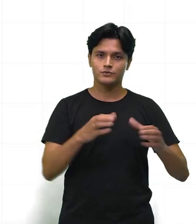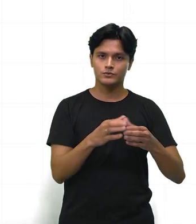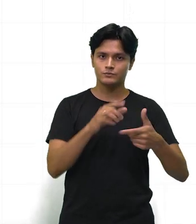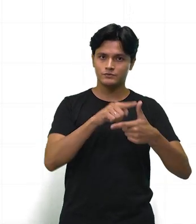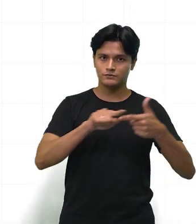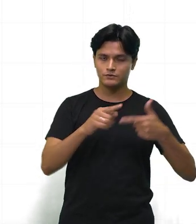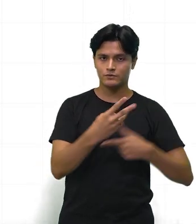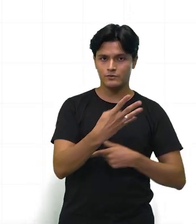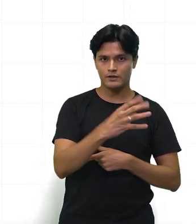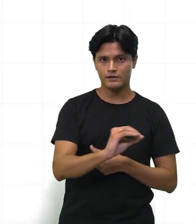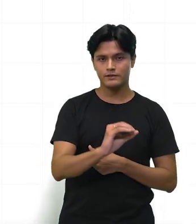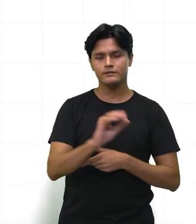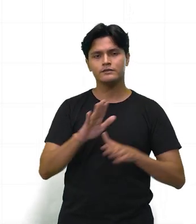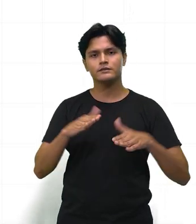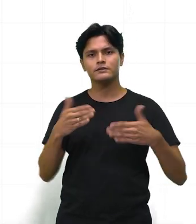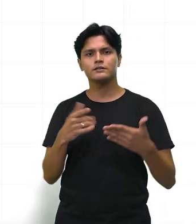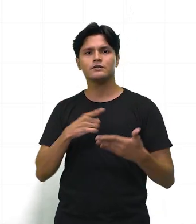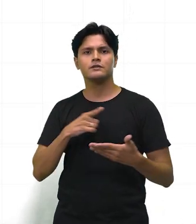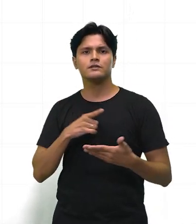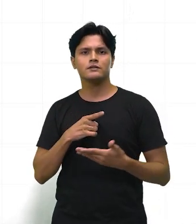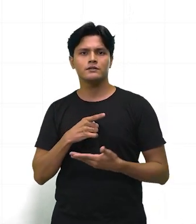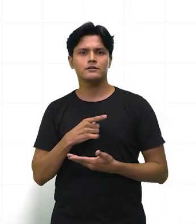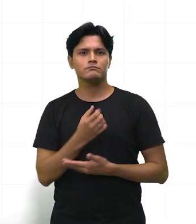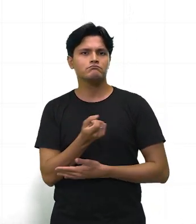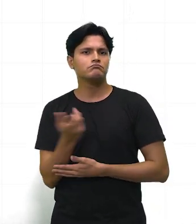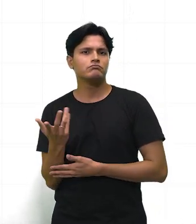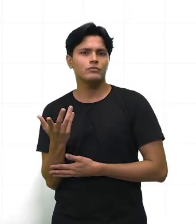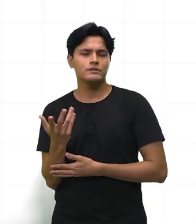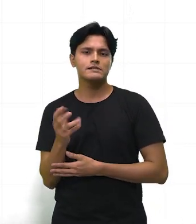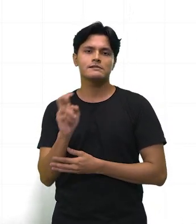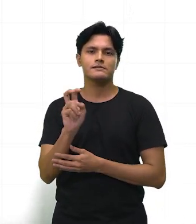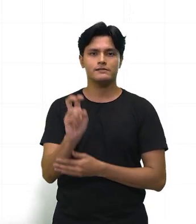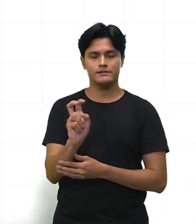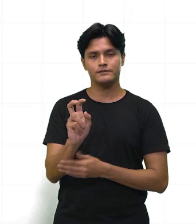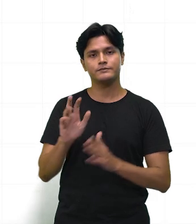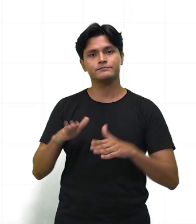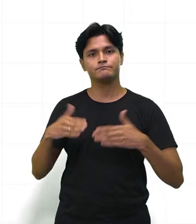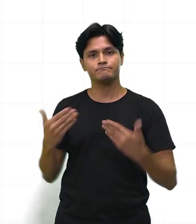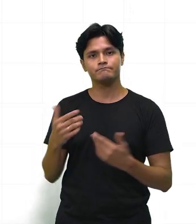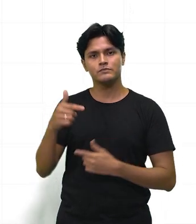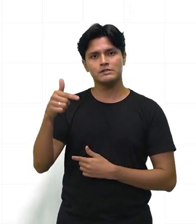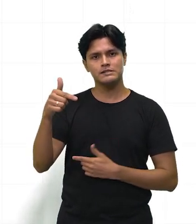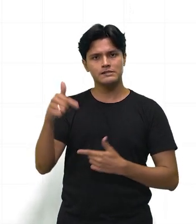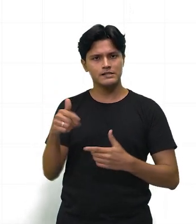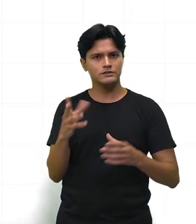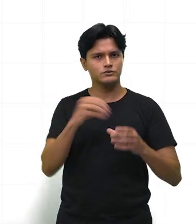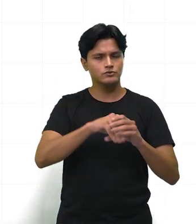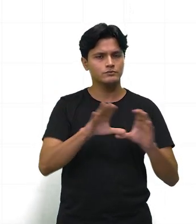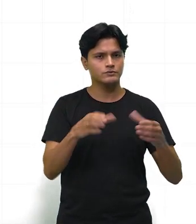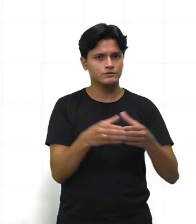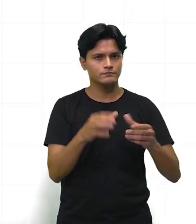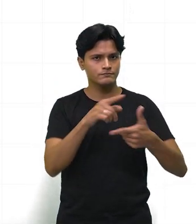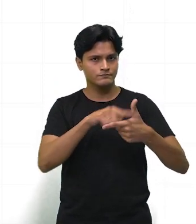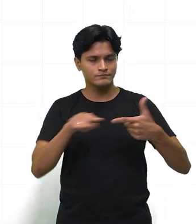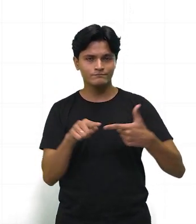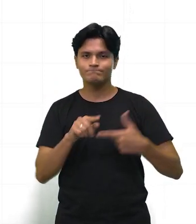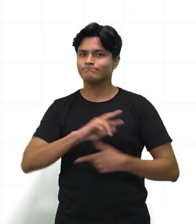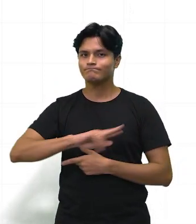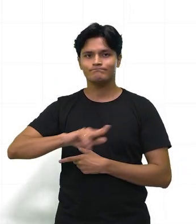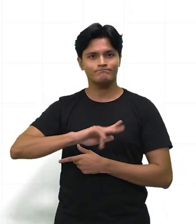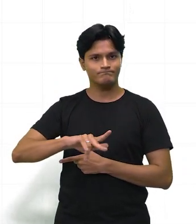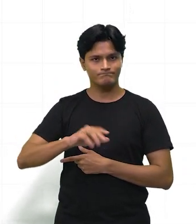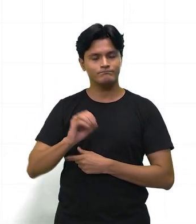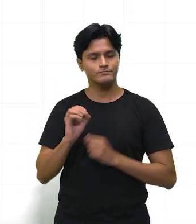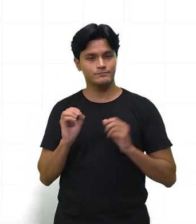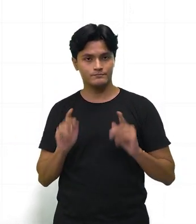exemplo, restaram quantas unidades? 5. Então, 7 não é divisor de 40. Ok?